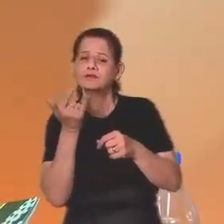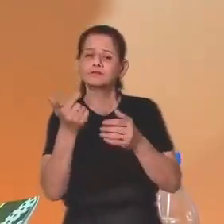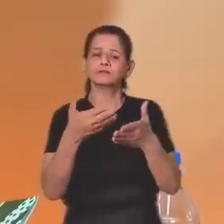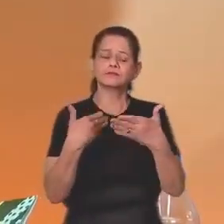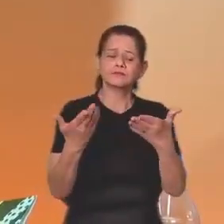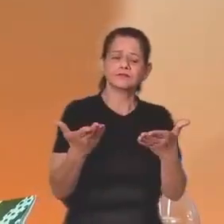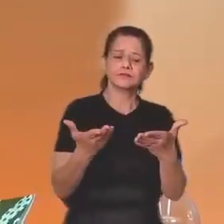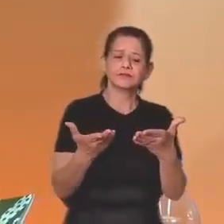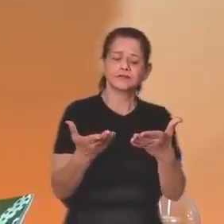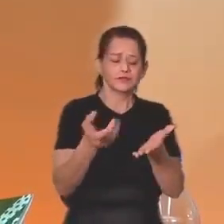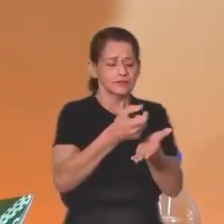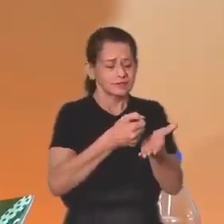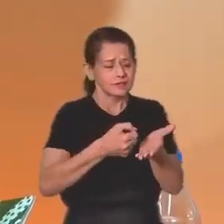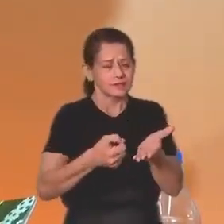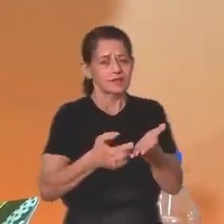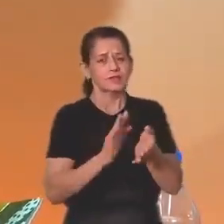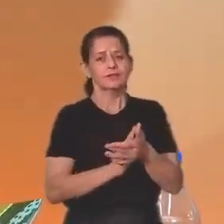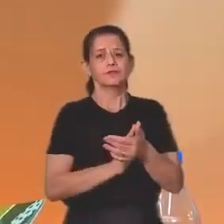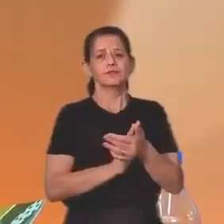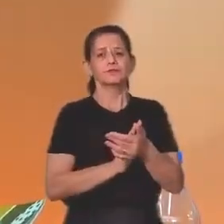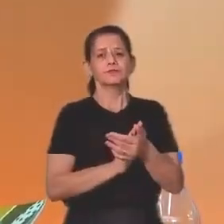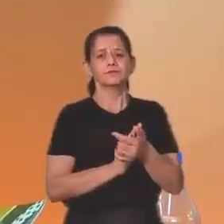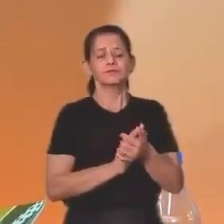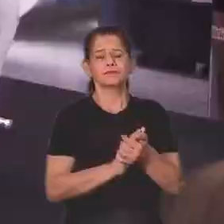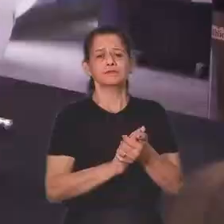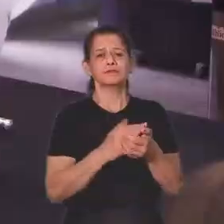essas dificuldades?